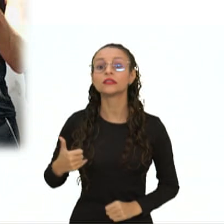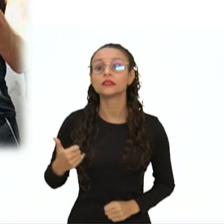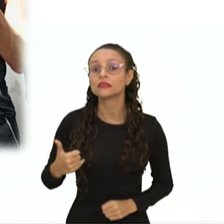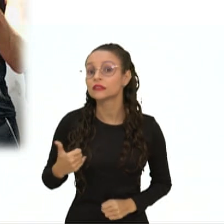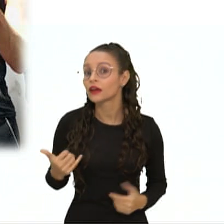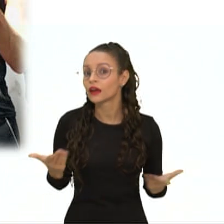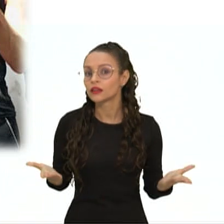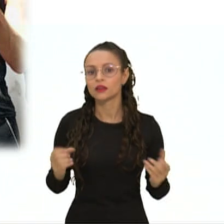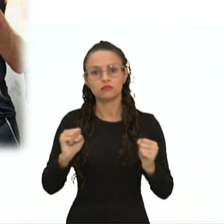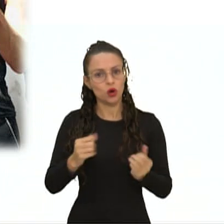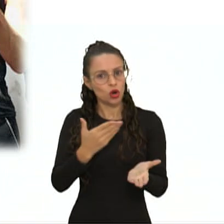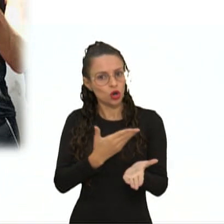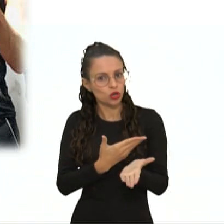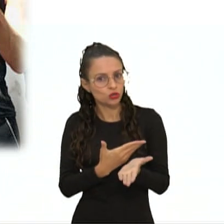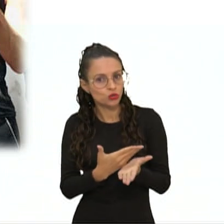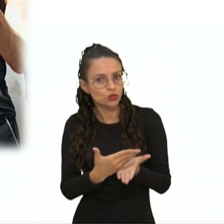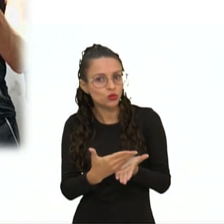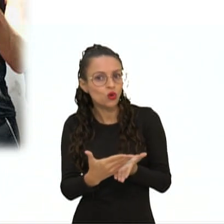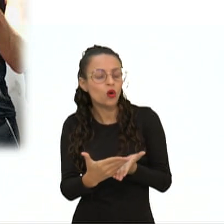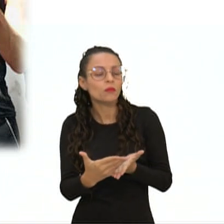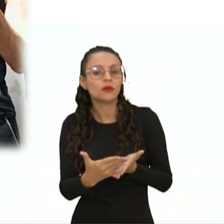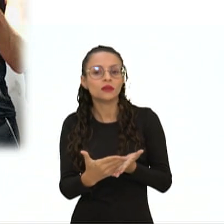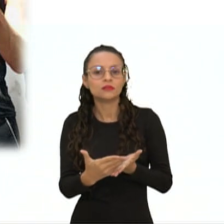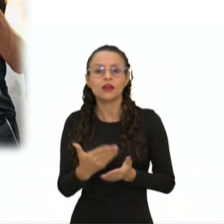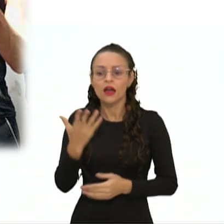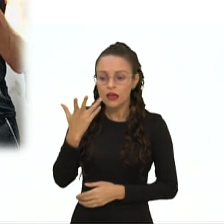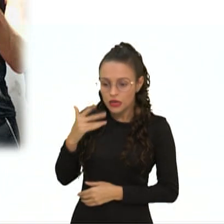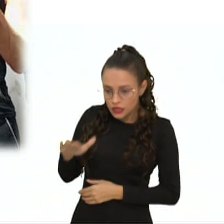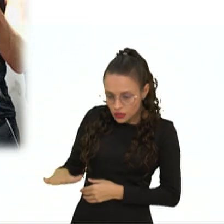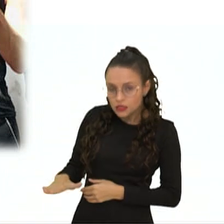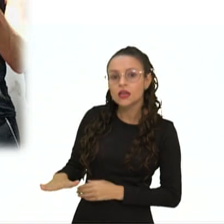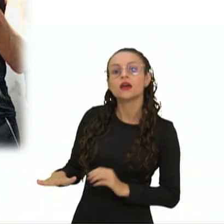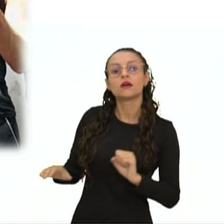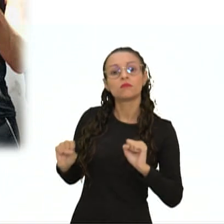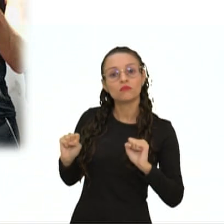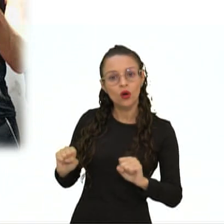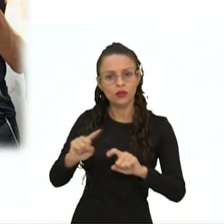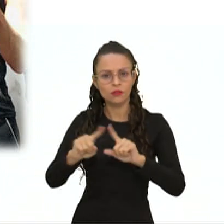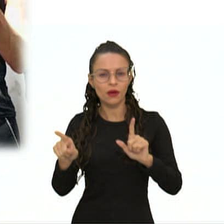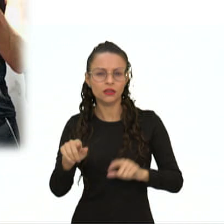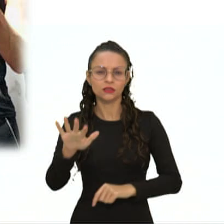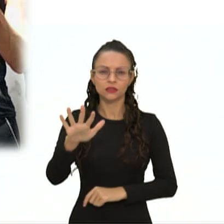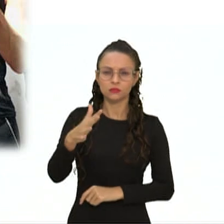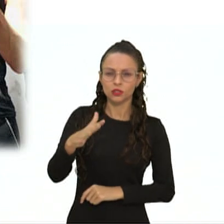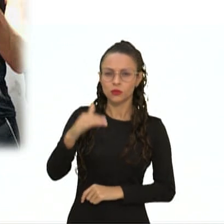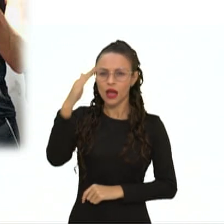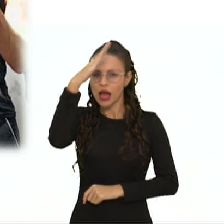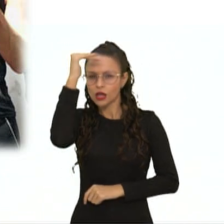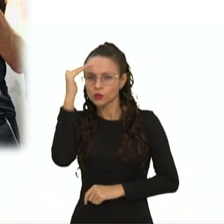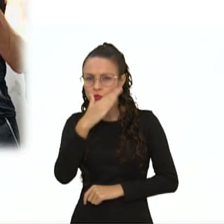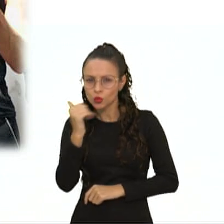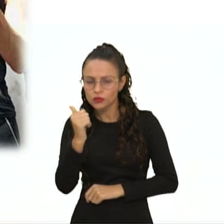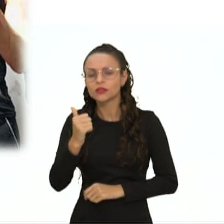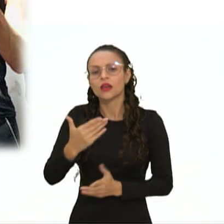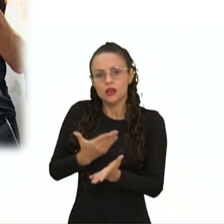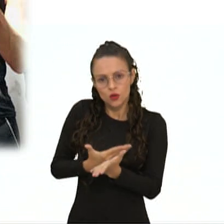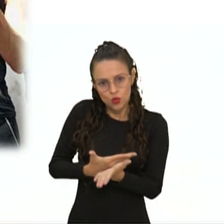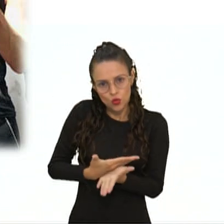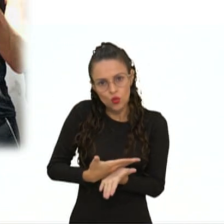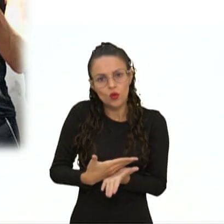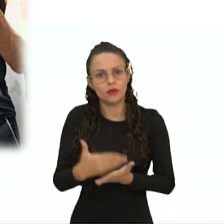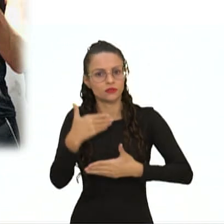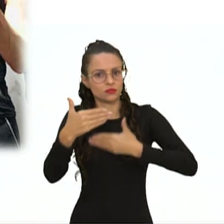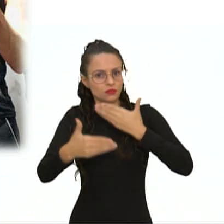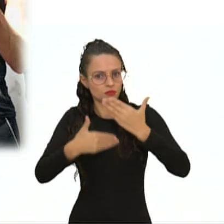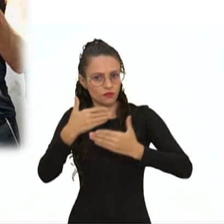idade pode começar anorexia se desenvolver ainda na infância pode mas geralmente é por volta da adolescência que as pessoas